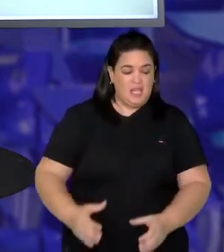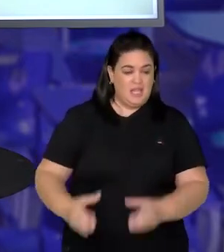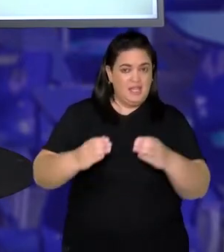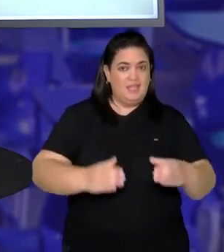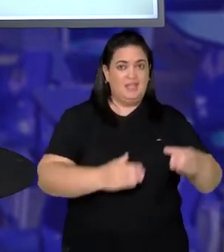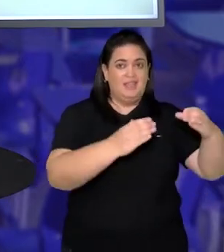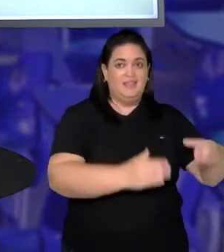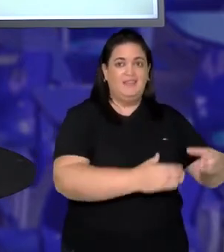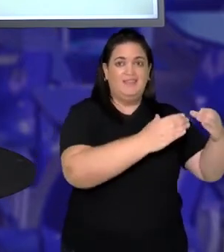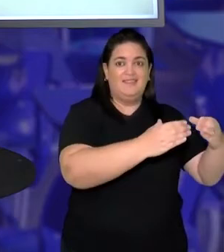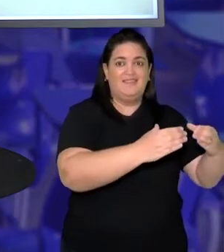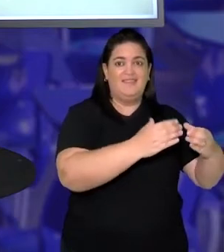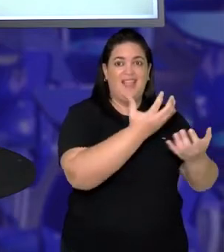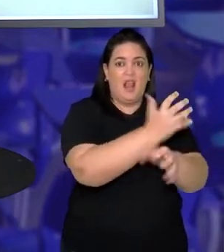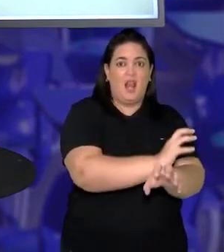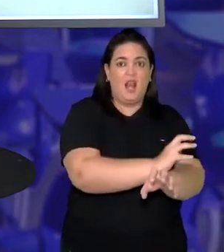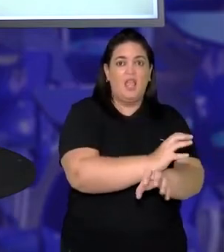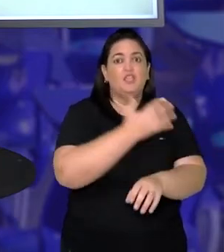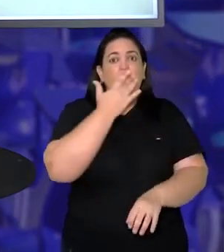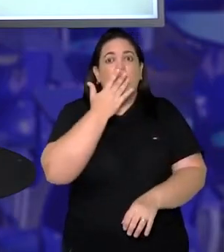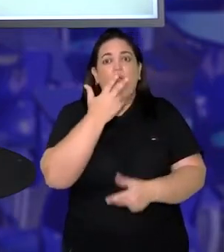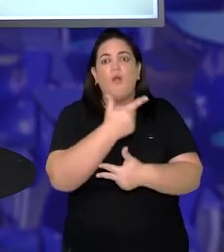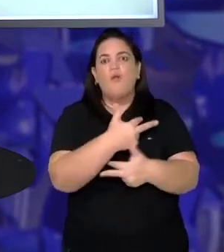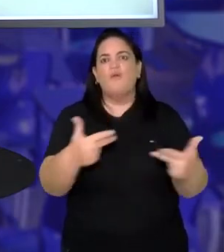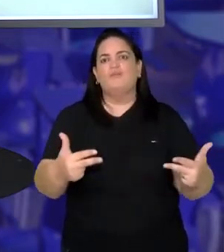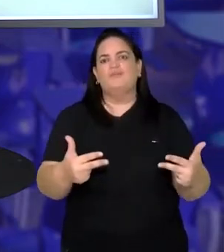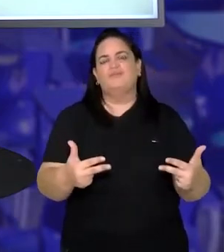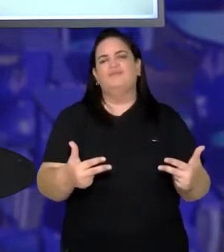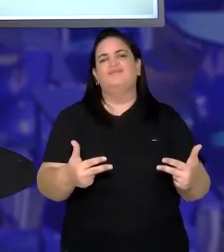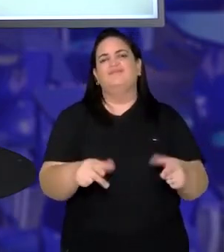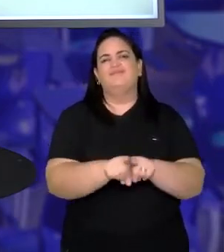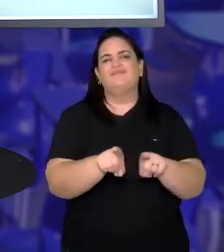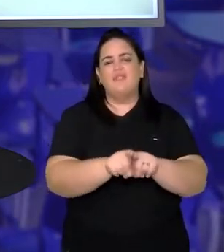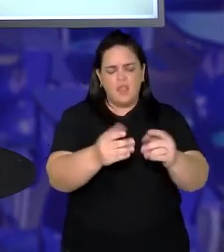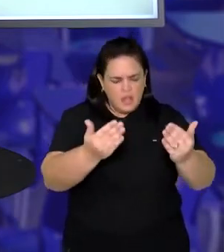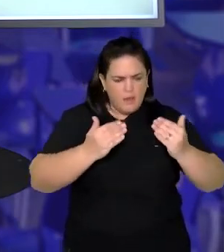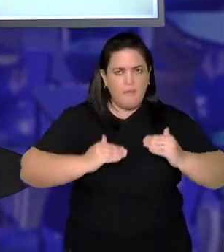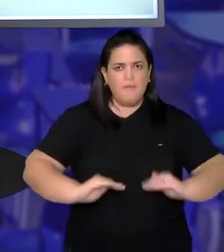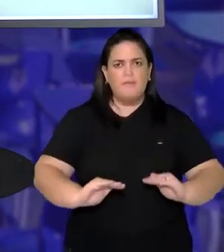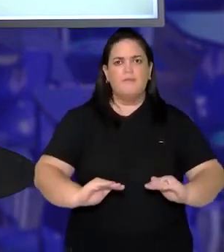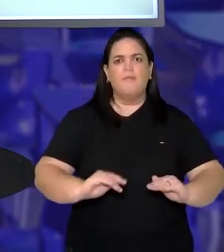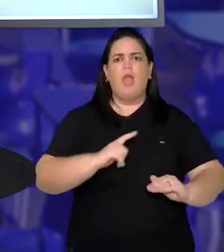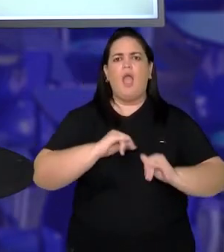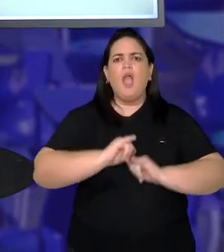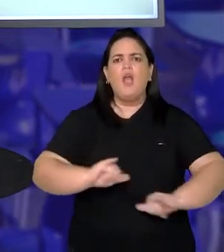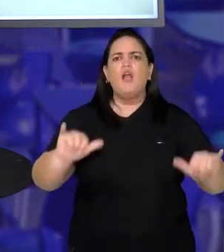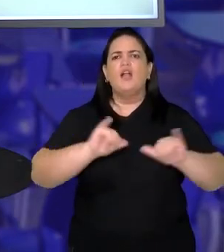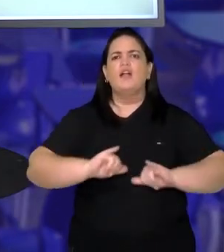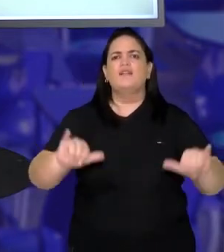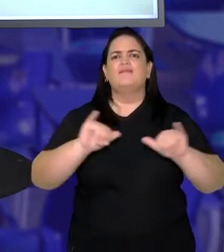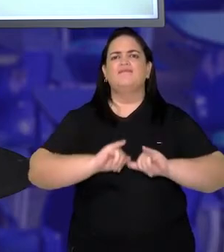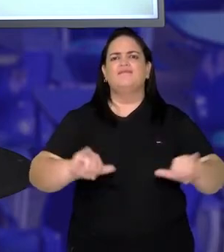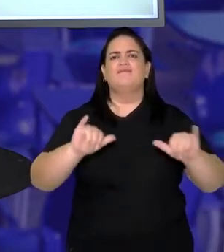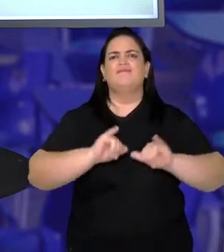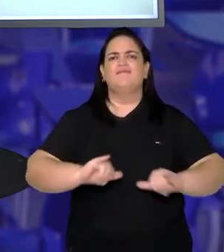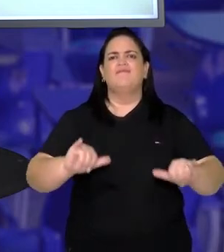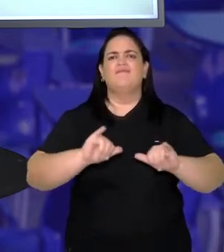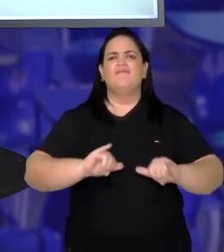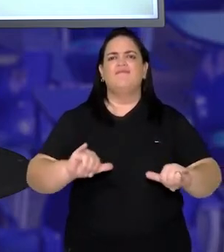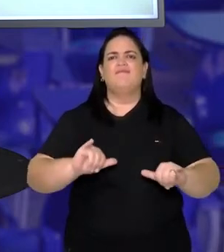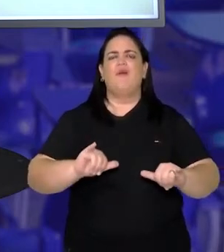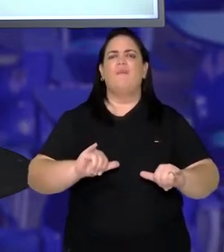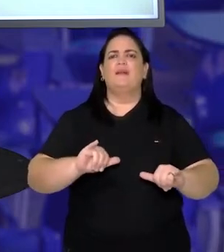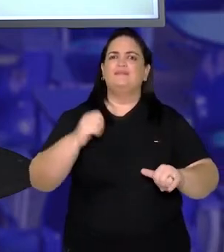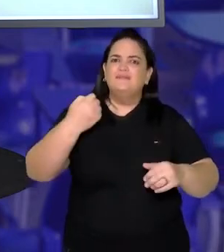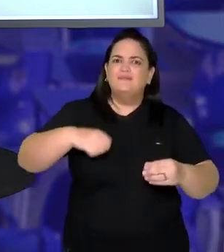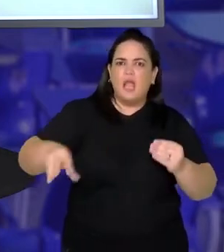cores diferentes, que representam justamente a coleta seletiva. E abaixo nós temos uma informação adicional, que já não é o destaque, mas